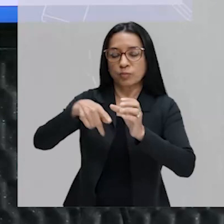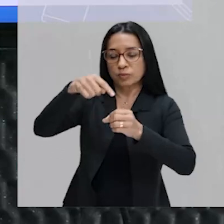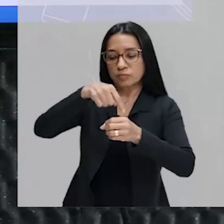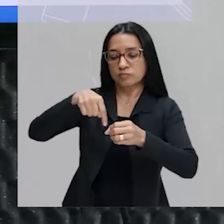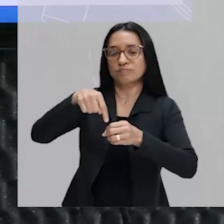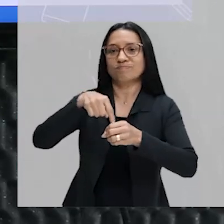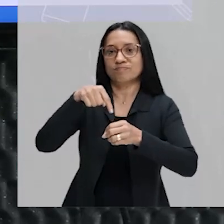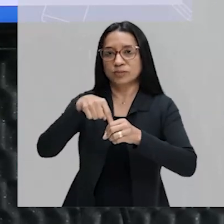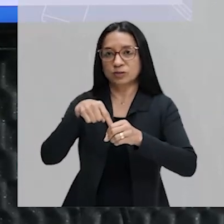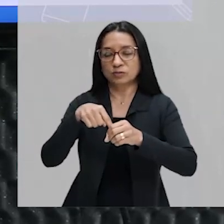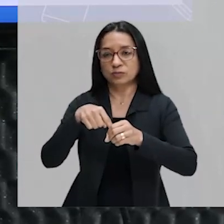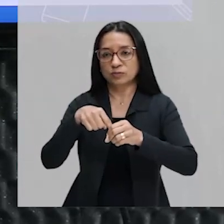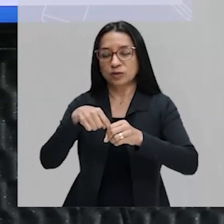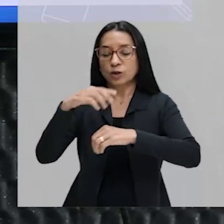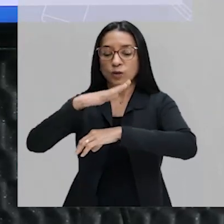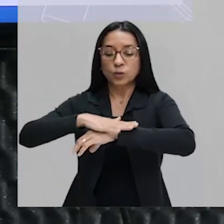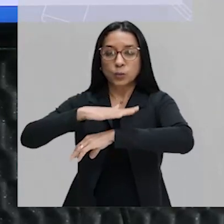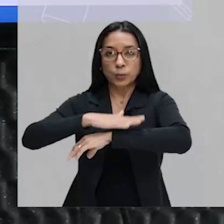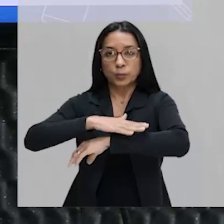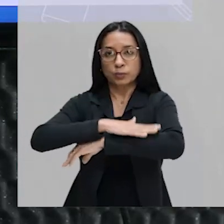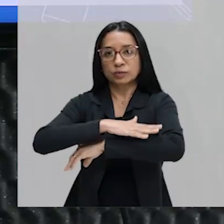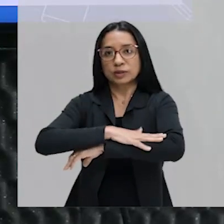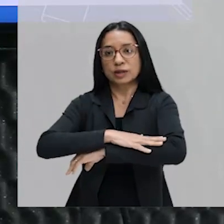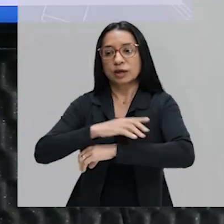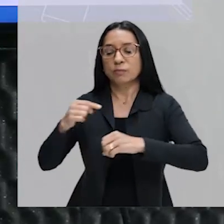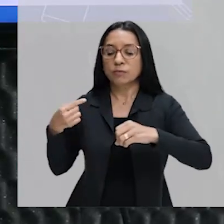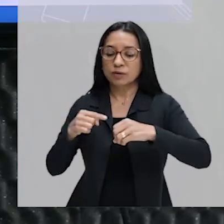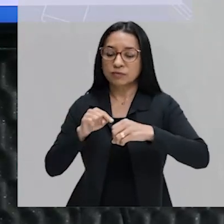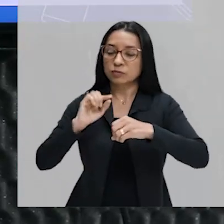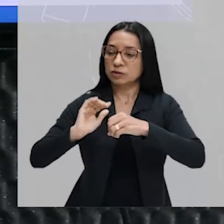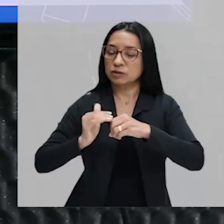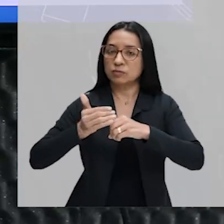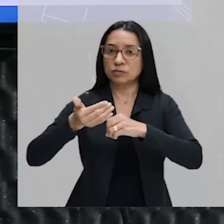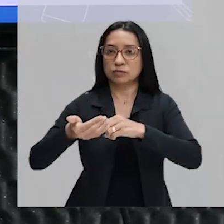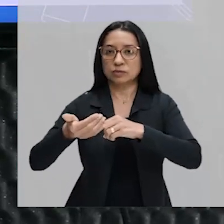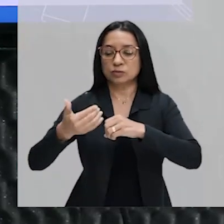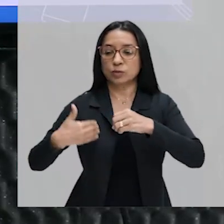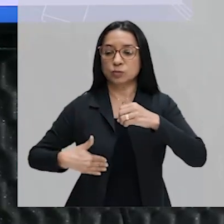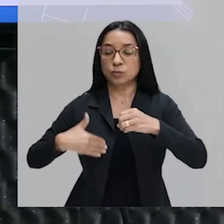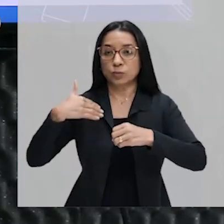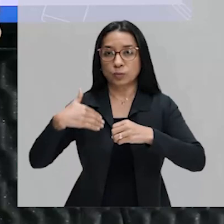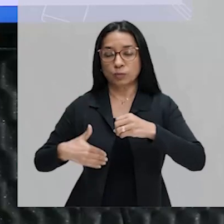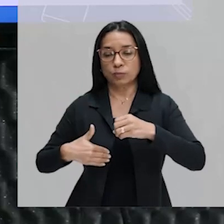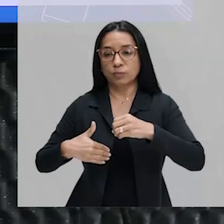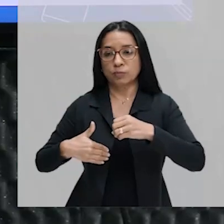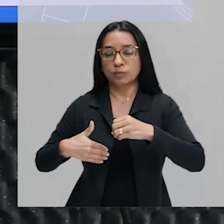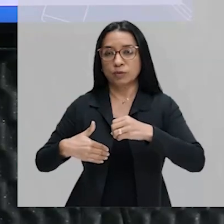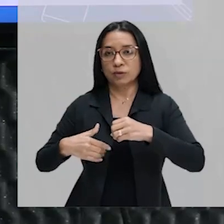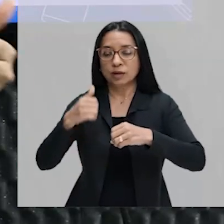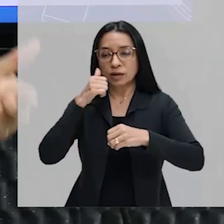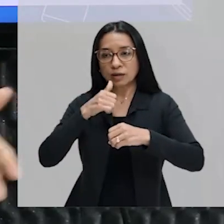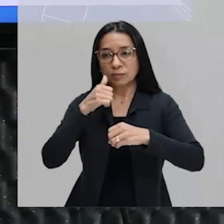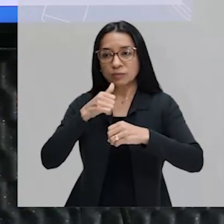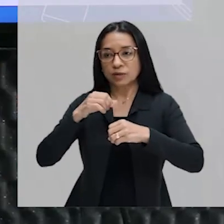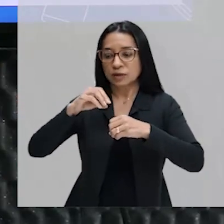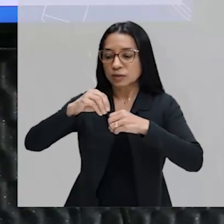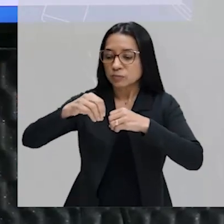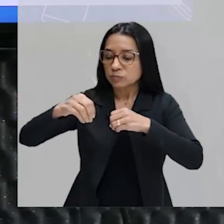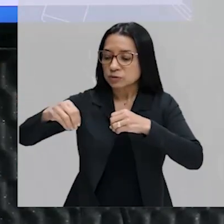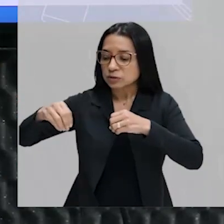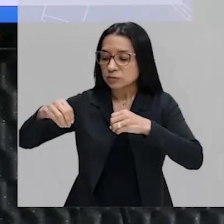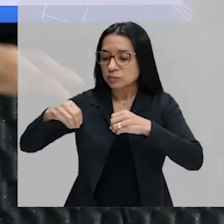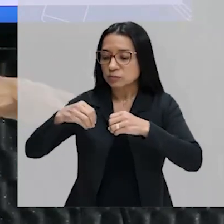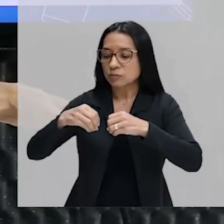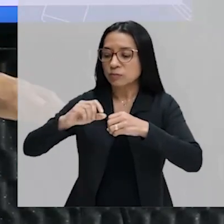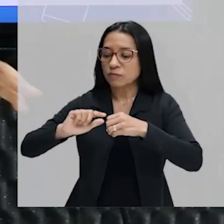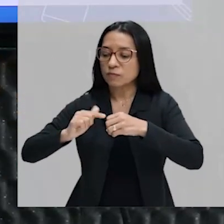lá nos anfíbios é externa. A fêmea, ela depositava os seus óvulos não fecundados